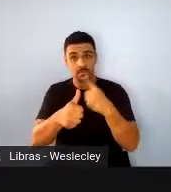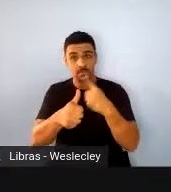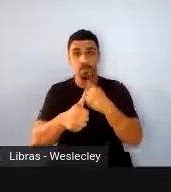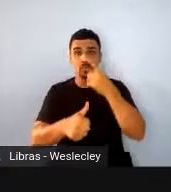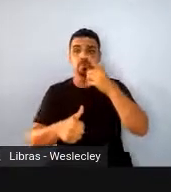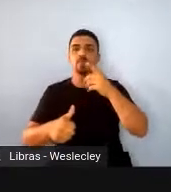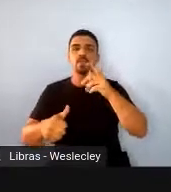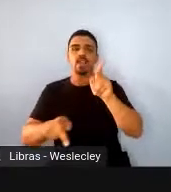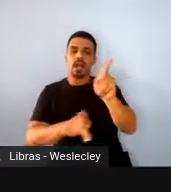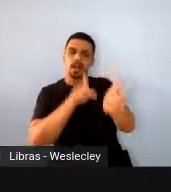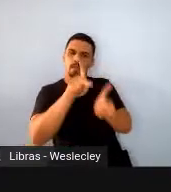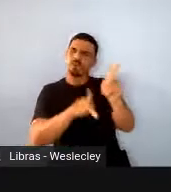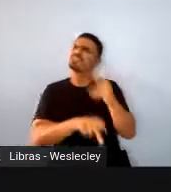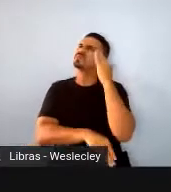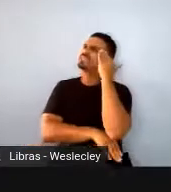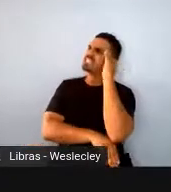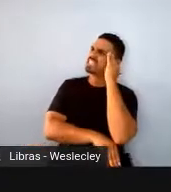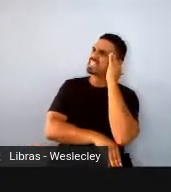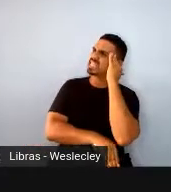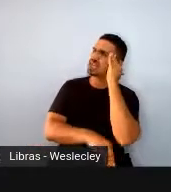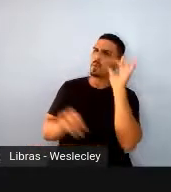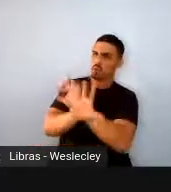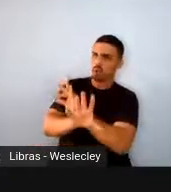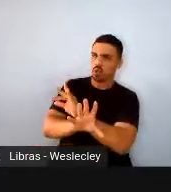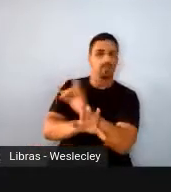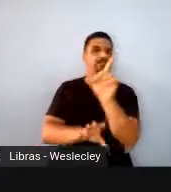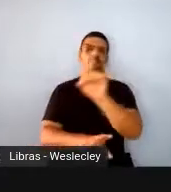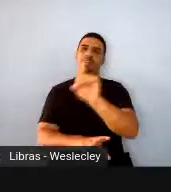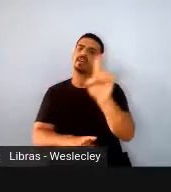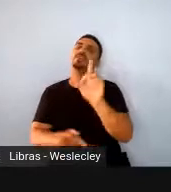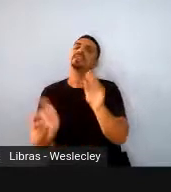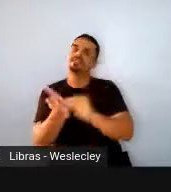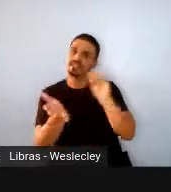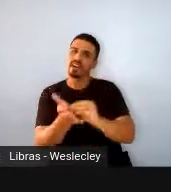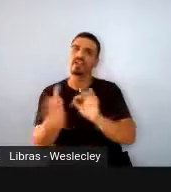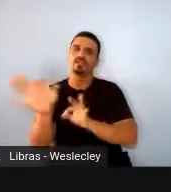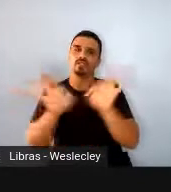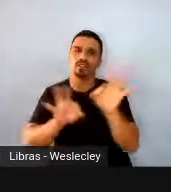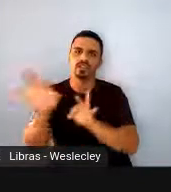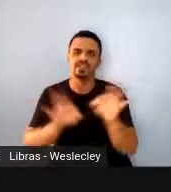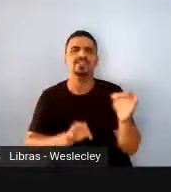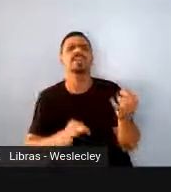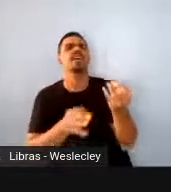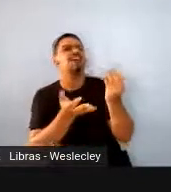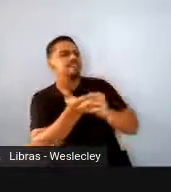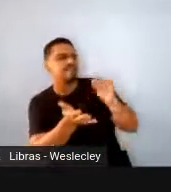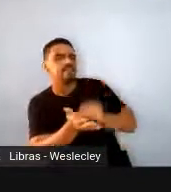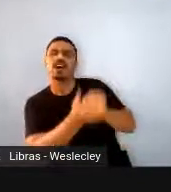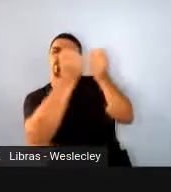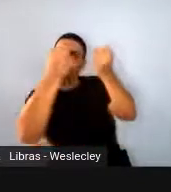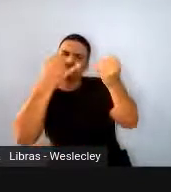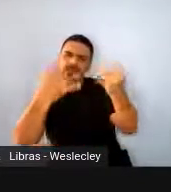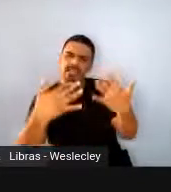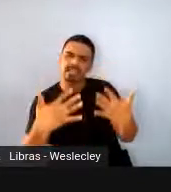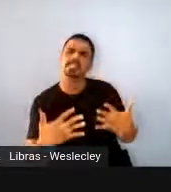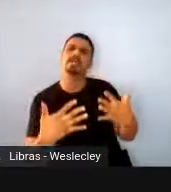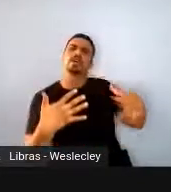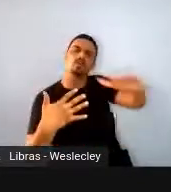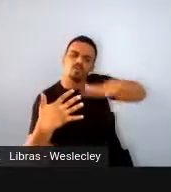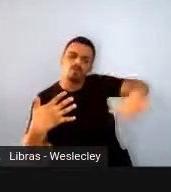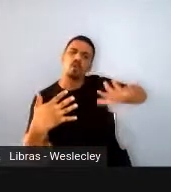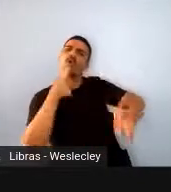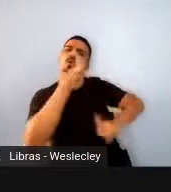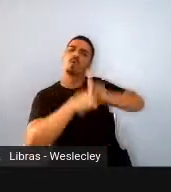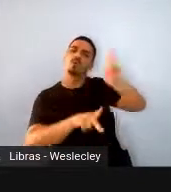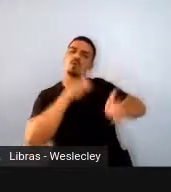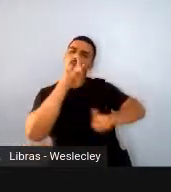está totalmente implementada, tá? Mas há iniciativas de explicação para a população. E aí, aqui eu quero dar exemplos